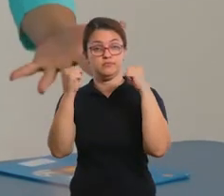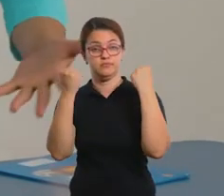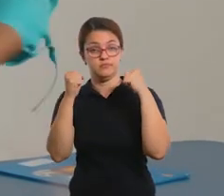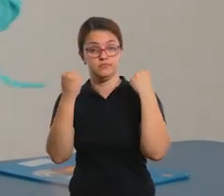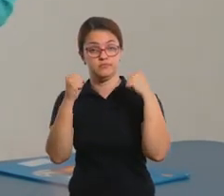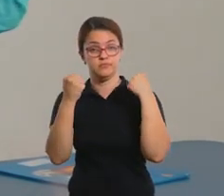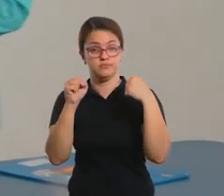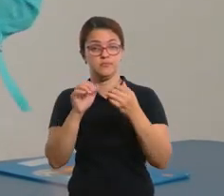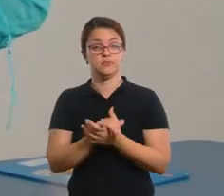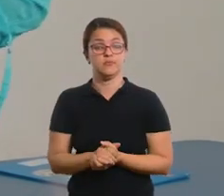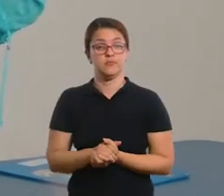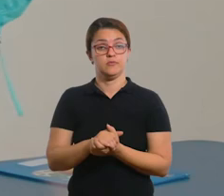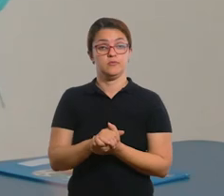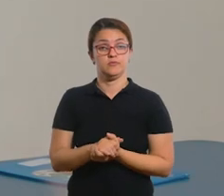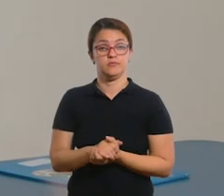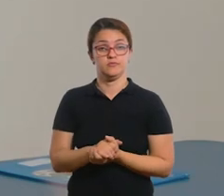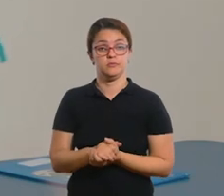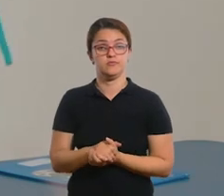Educação física, o professor está